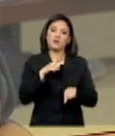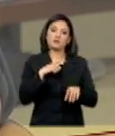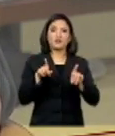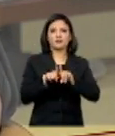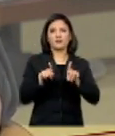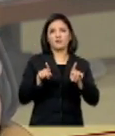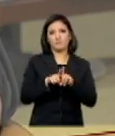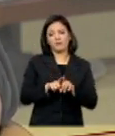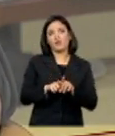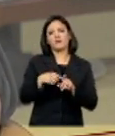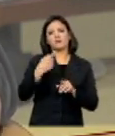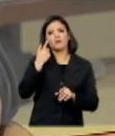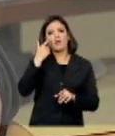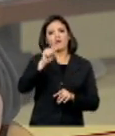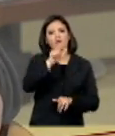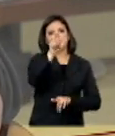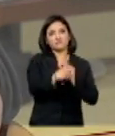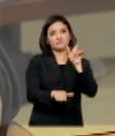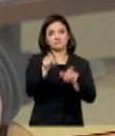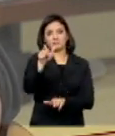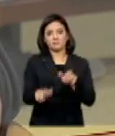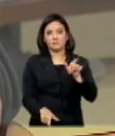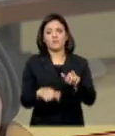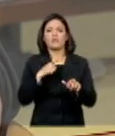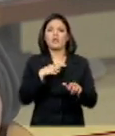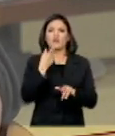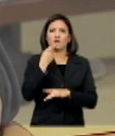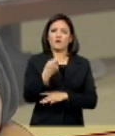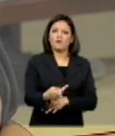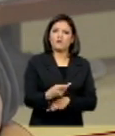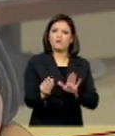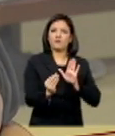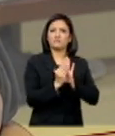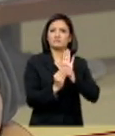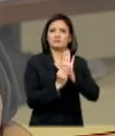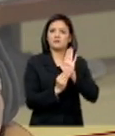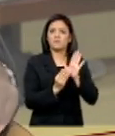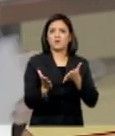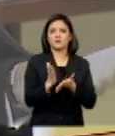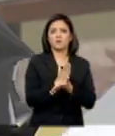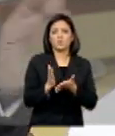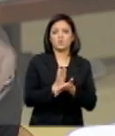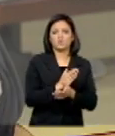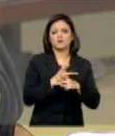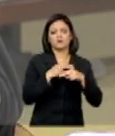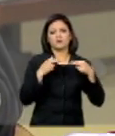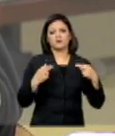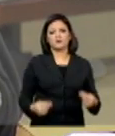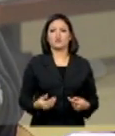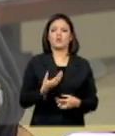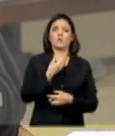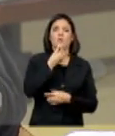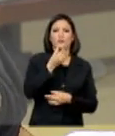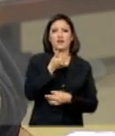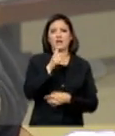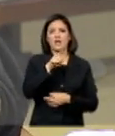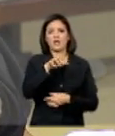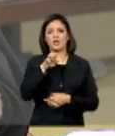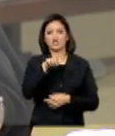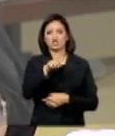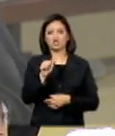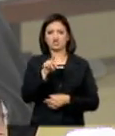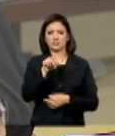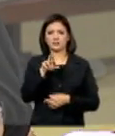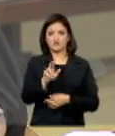aí eu sinto a lição de alguns historiadores de expressão o professor alexandre santos aragão que